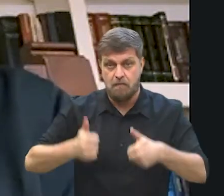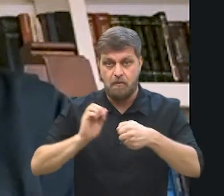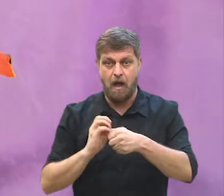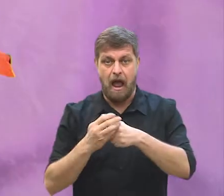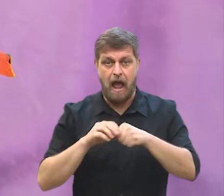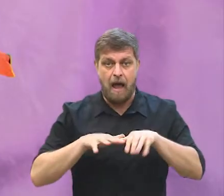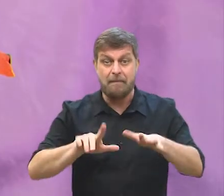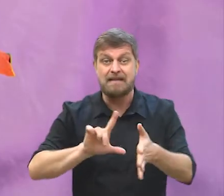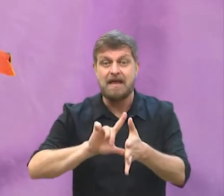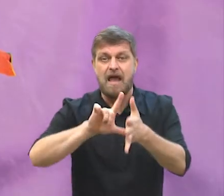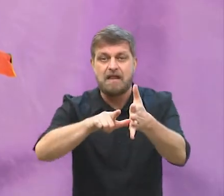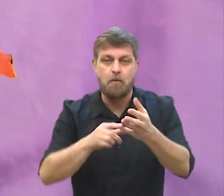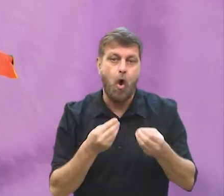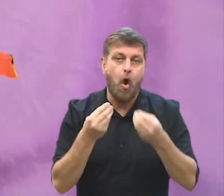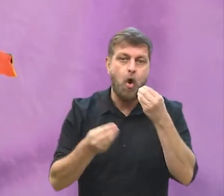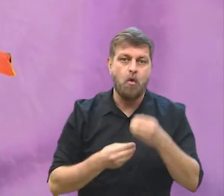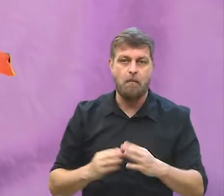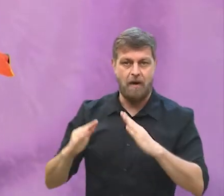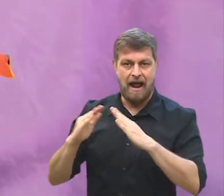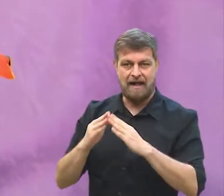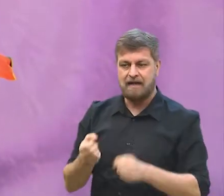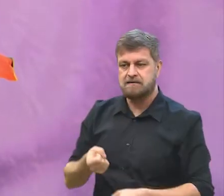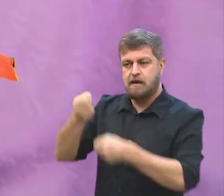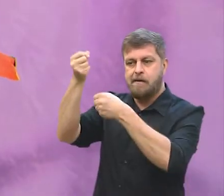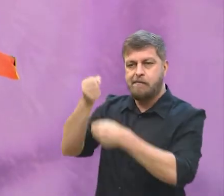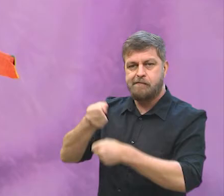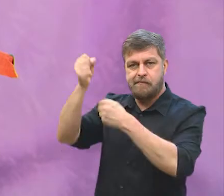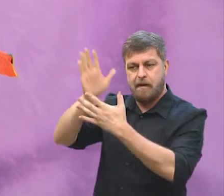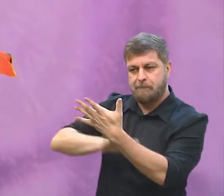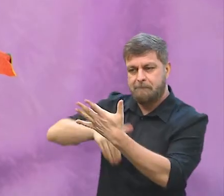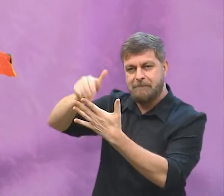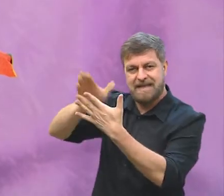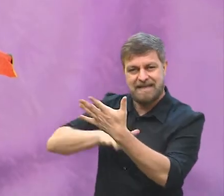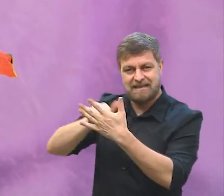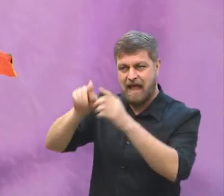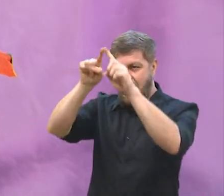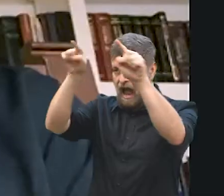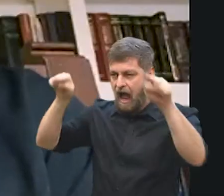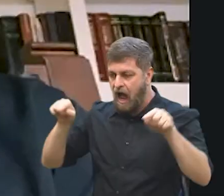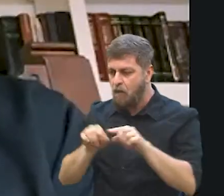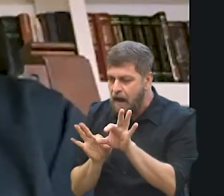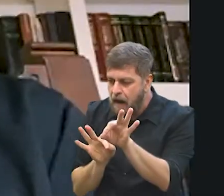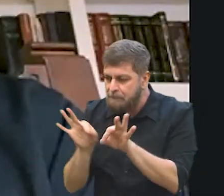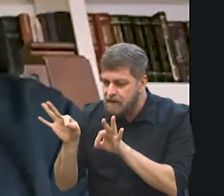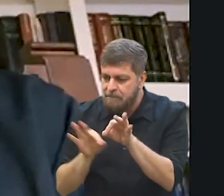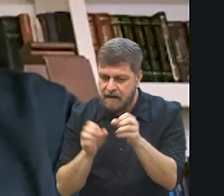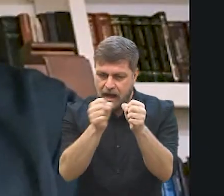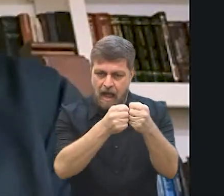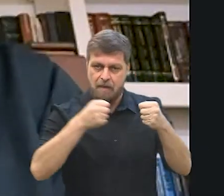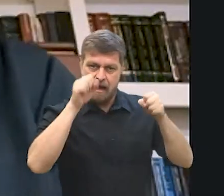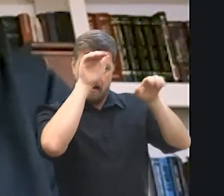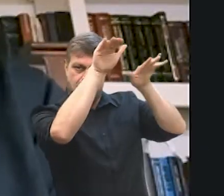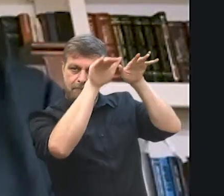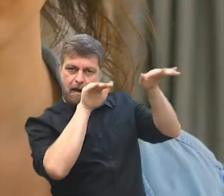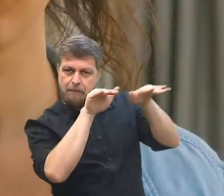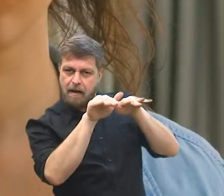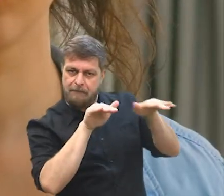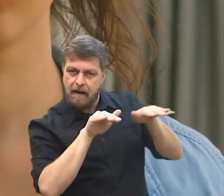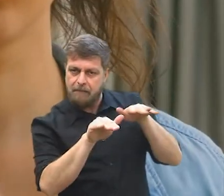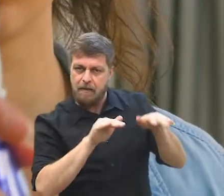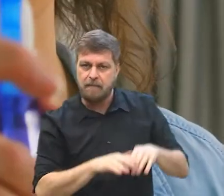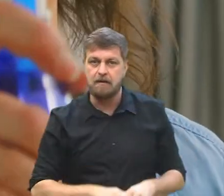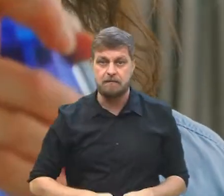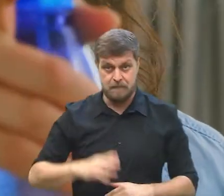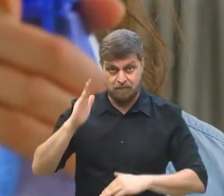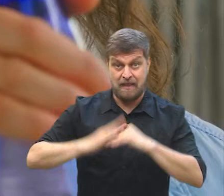com atividades como pintar a casa, limpar quadro, arrumar a casa, arrumar armário. Então, isso tem sido